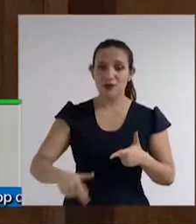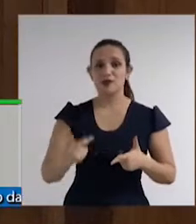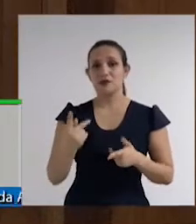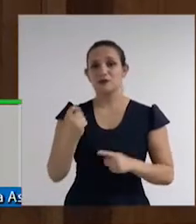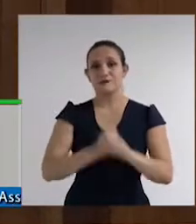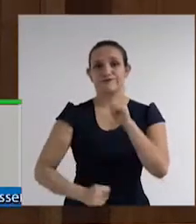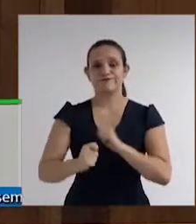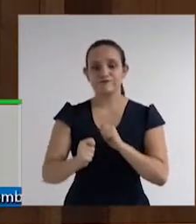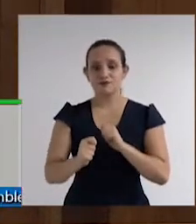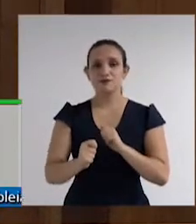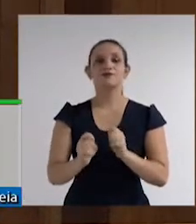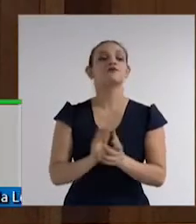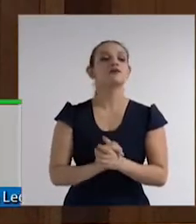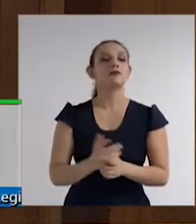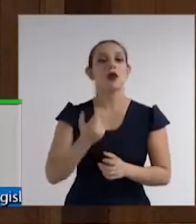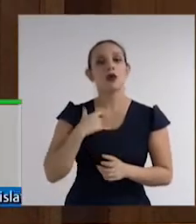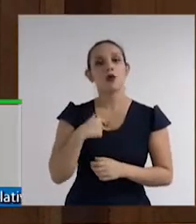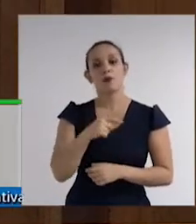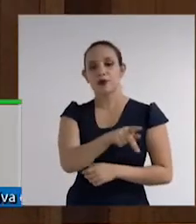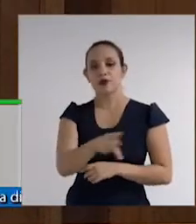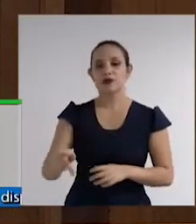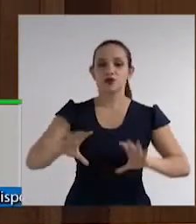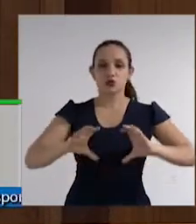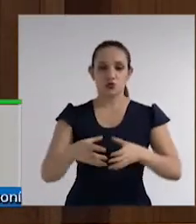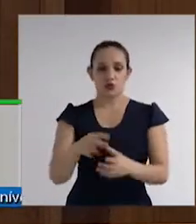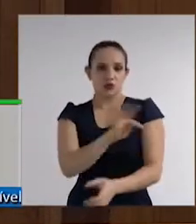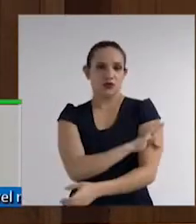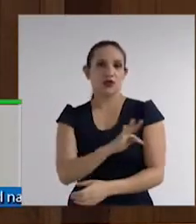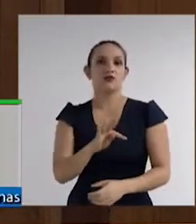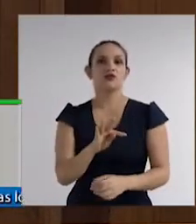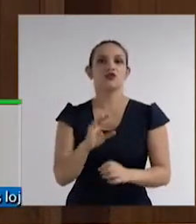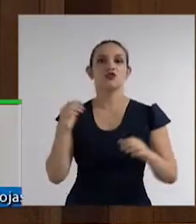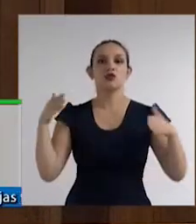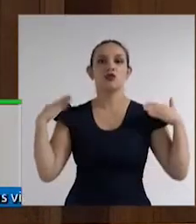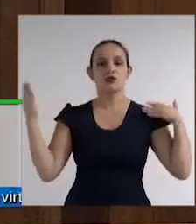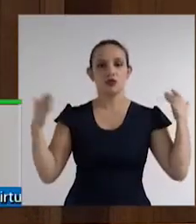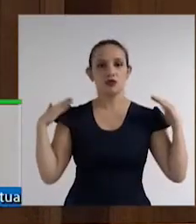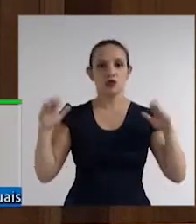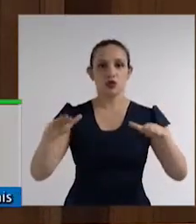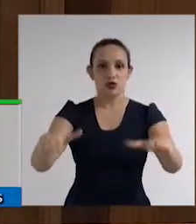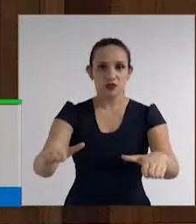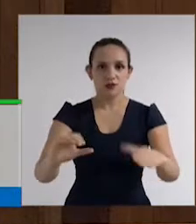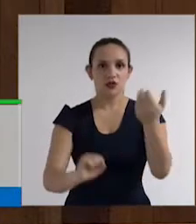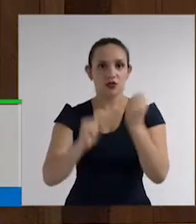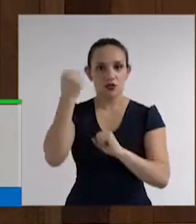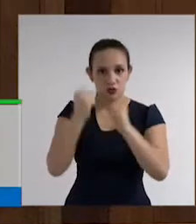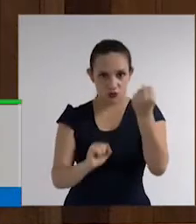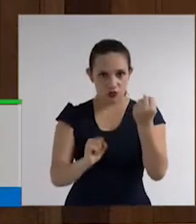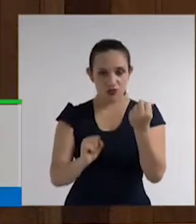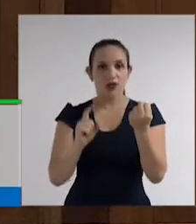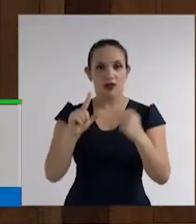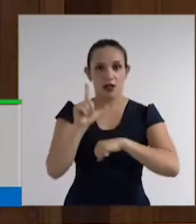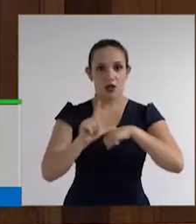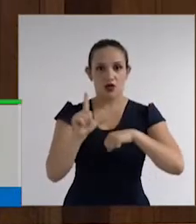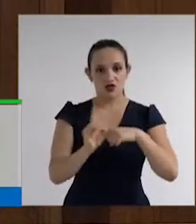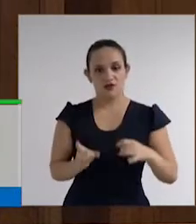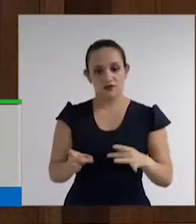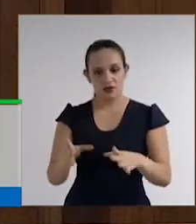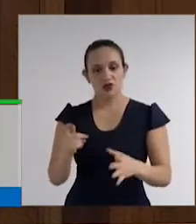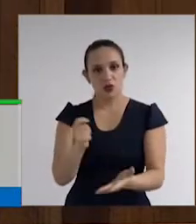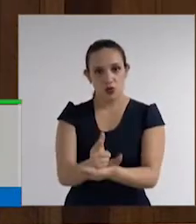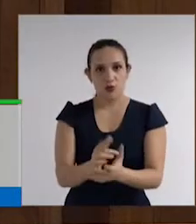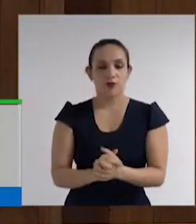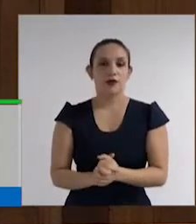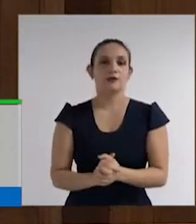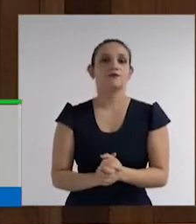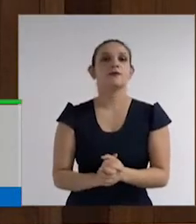da nossa Comissão de Turismo, Indústria e Comércio da Casa, o comitê é composto pela